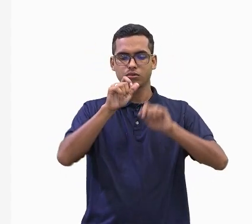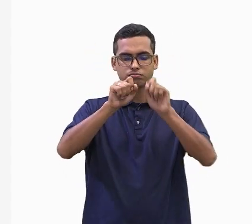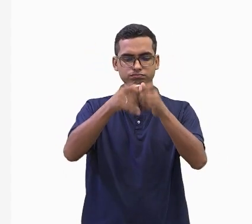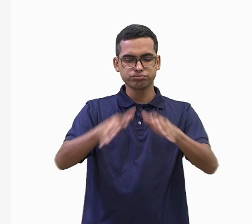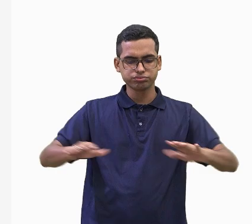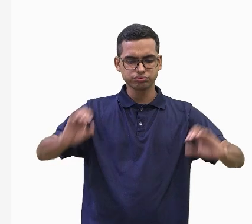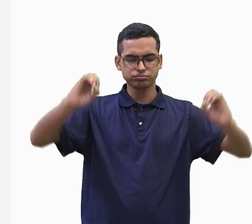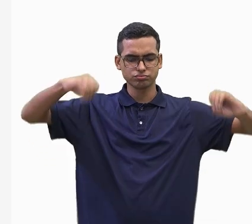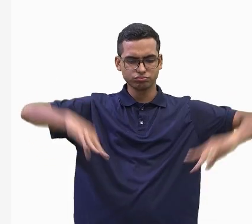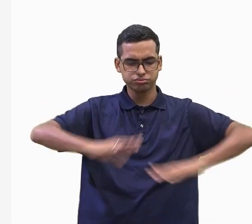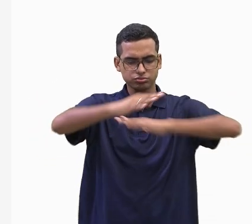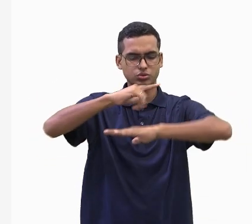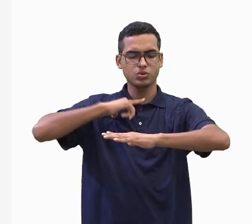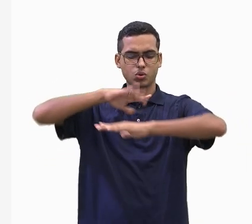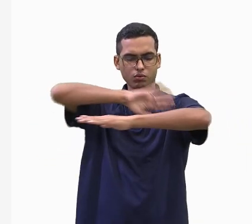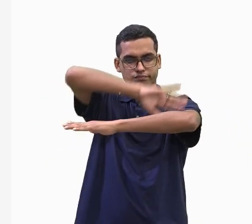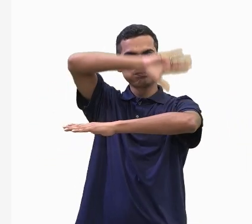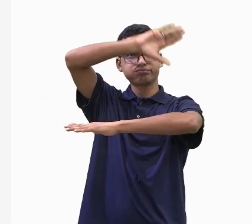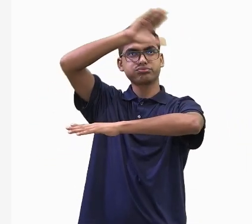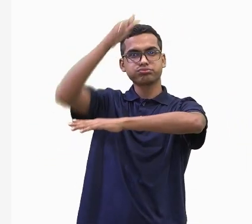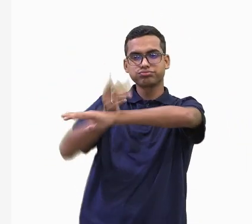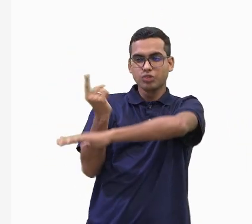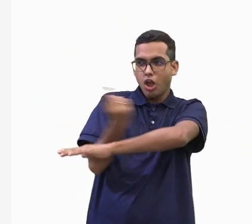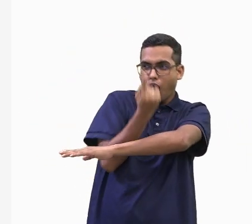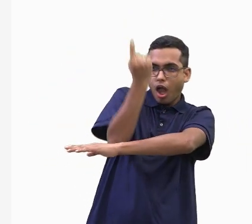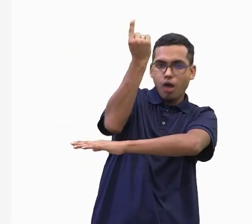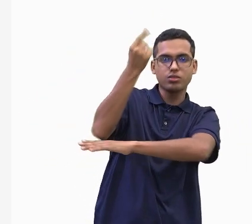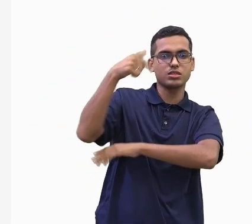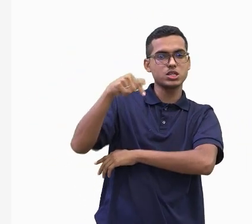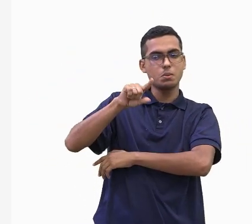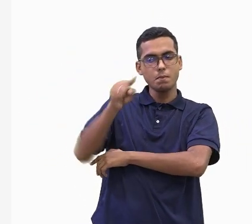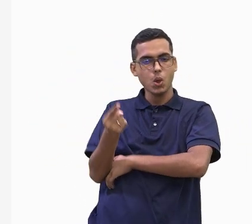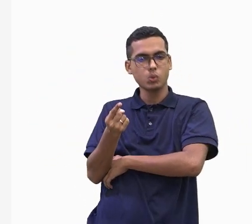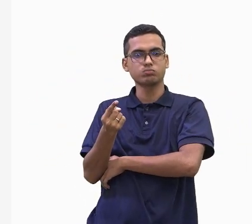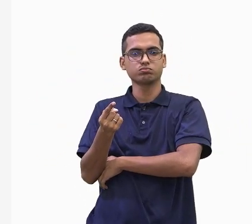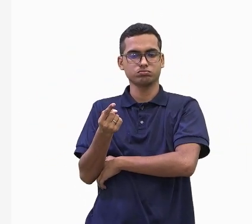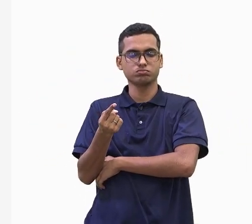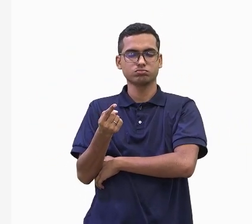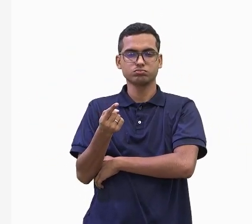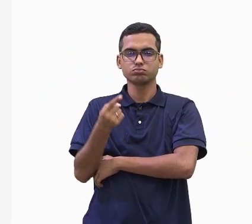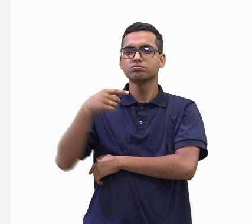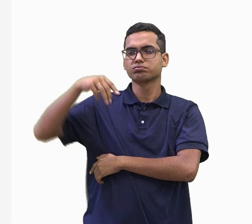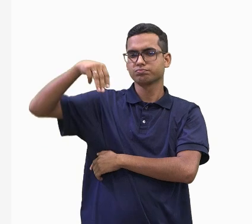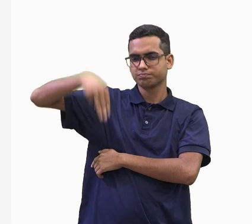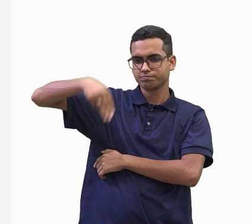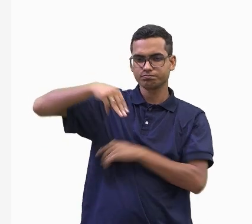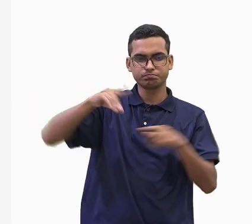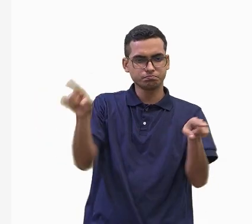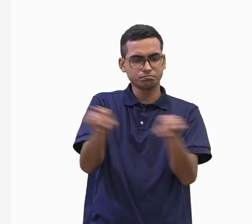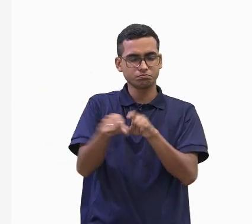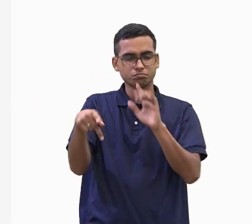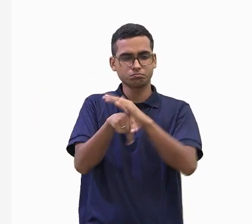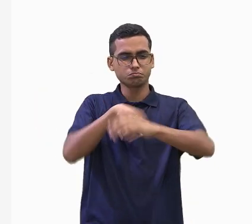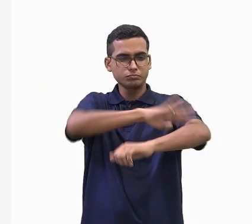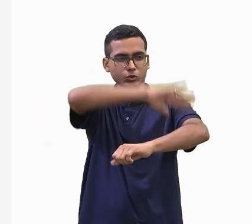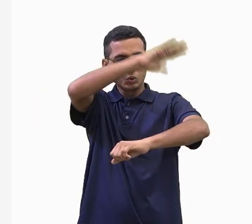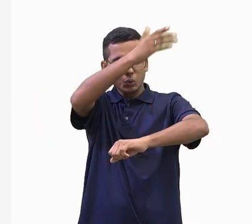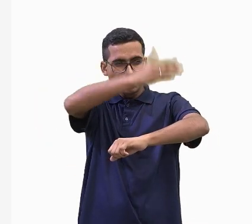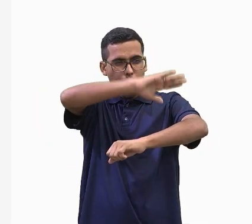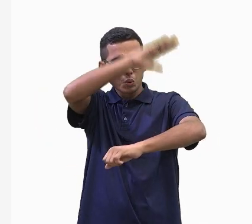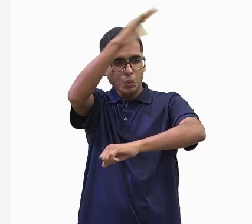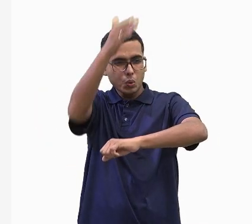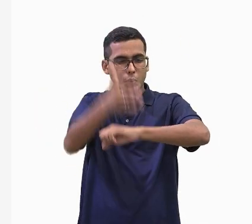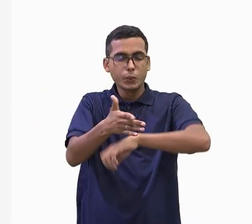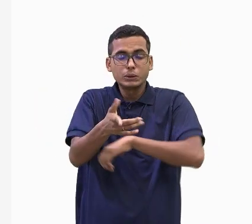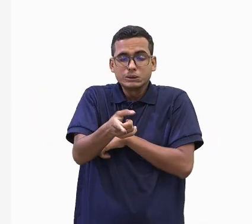maior pico das Américas. Lá na Cordilheira dos Andes, a gente vai enfrentar, então, um clima frio,